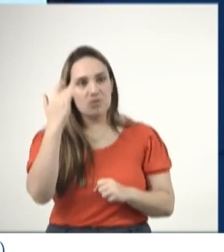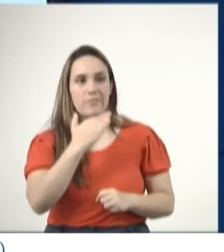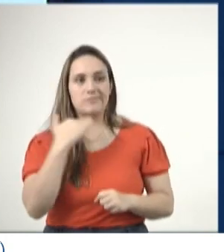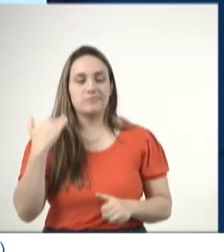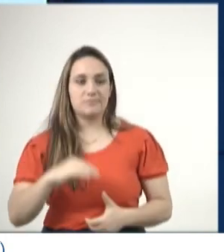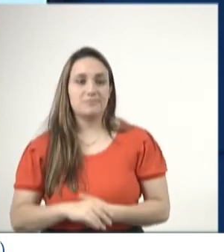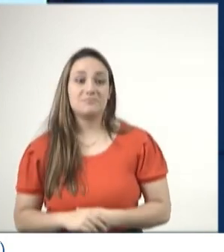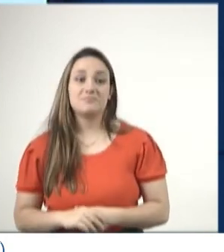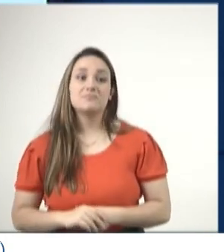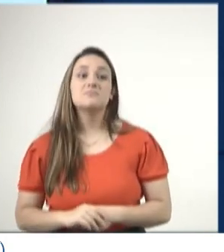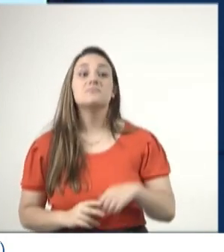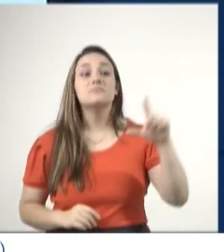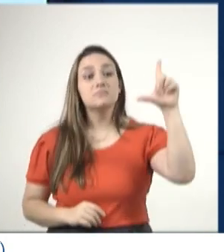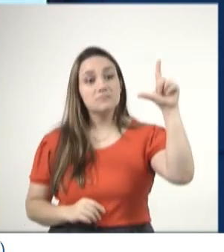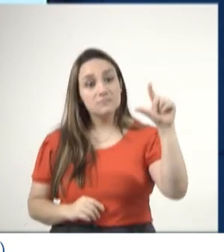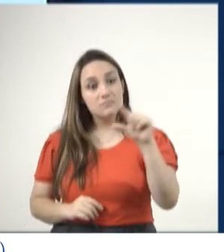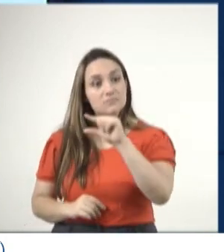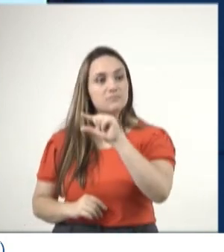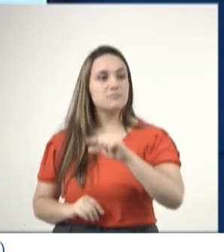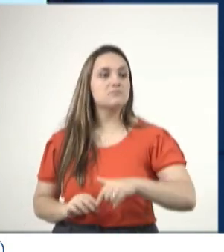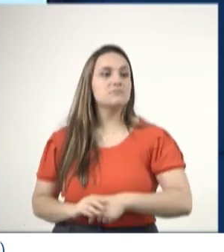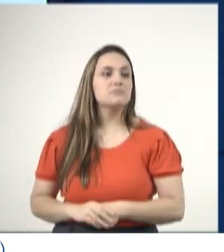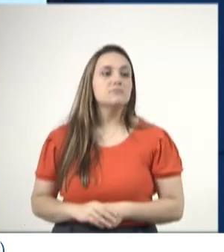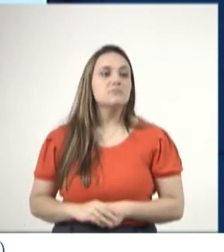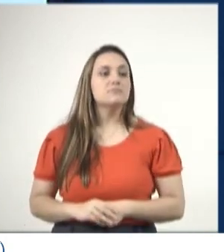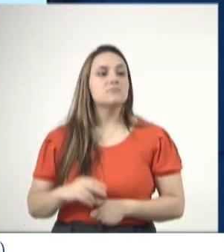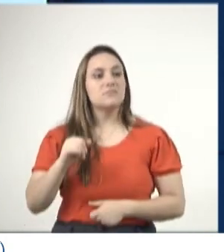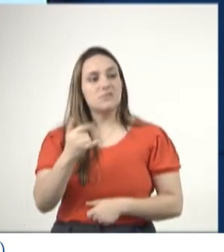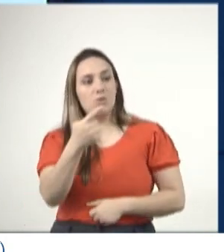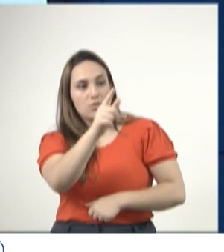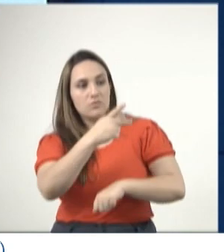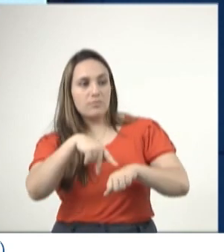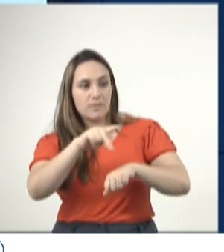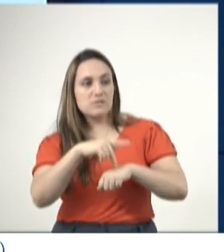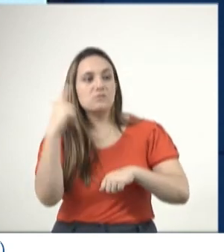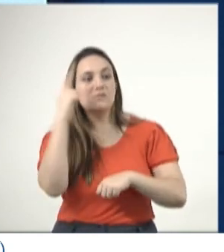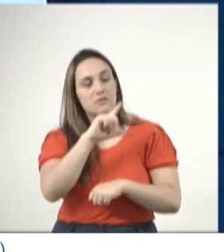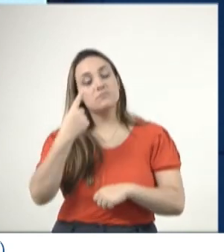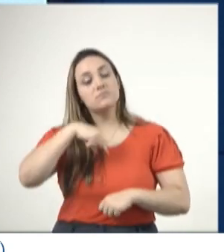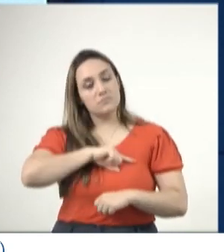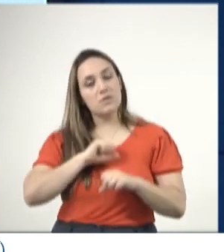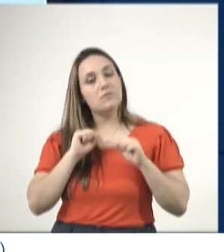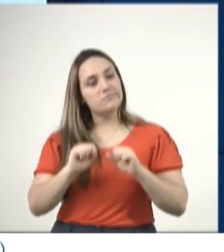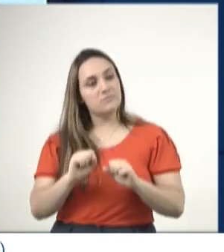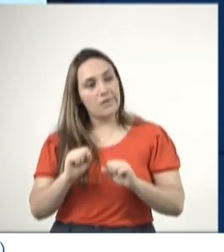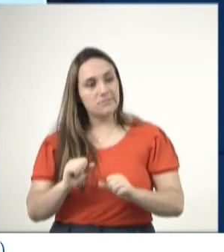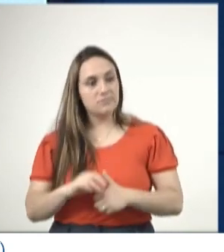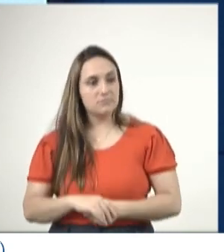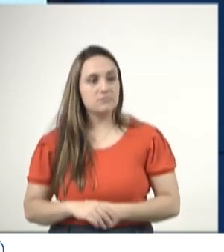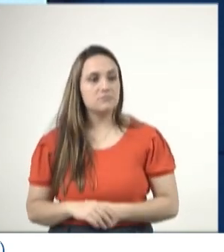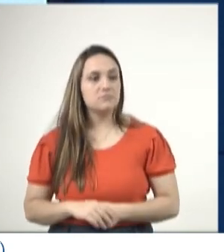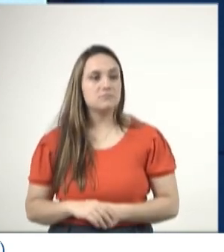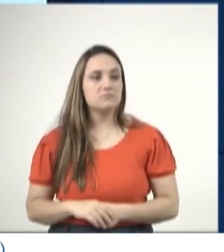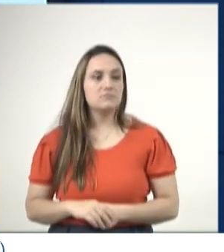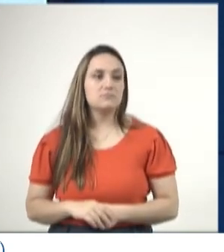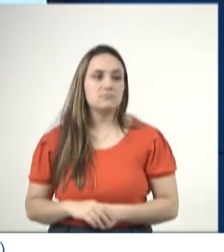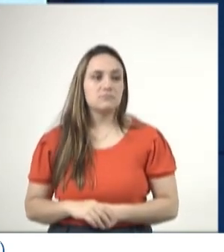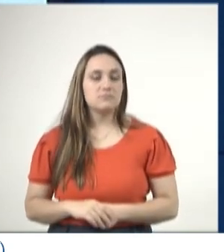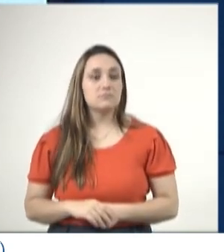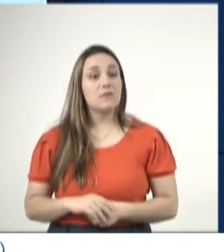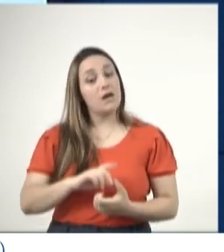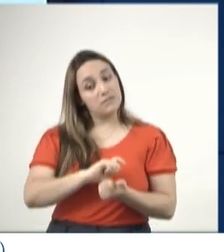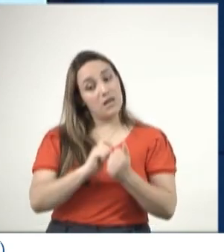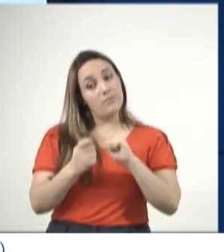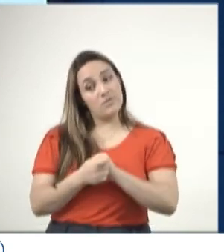Então, possível é. Eu acredito que, se outros países fizeram, a gente tem capacidade de fazer também. Seja adaptando para a nossa